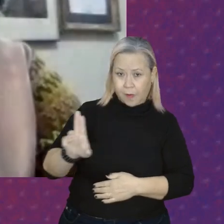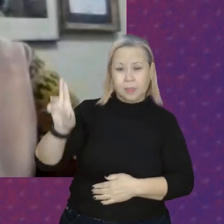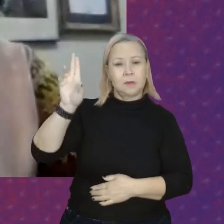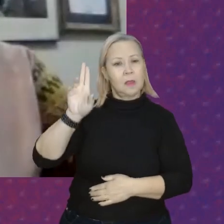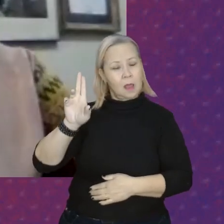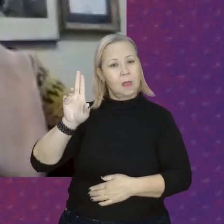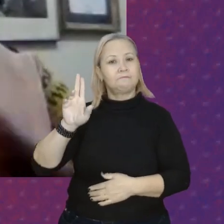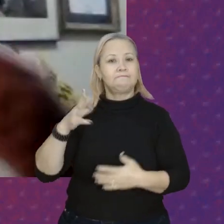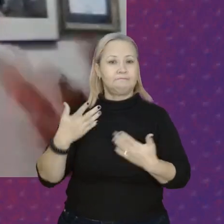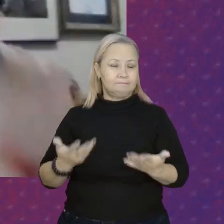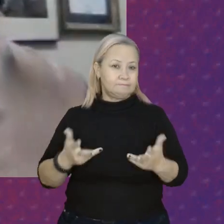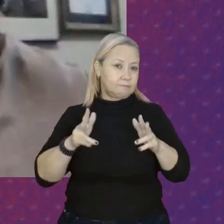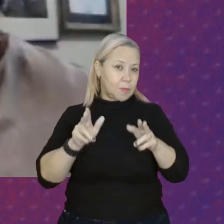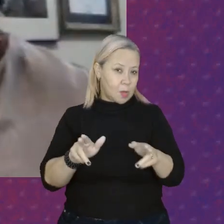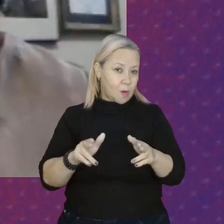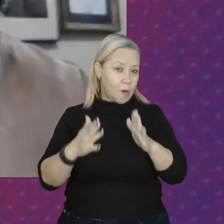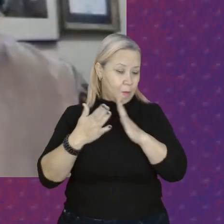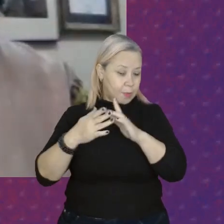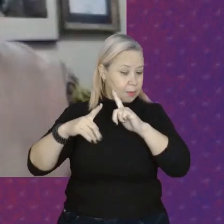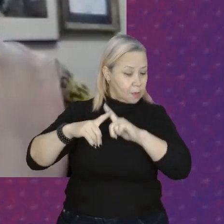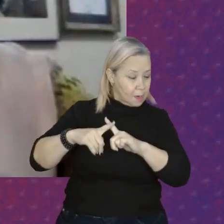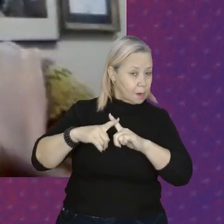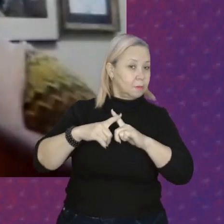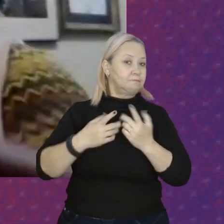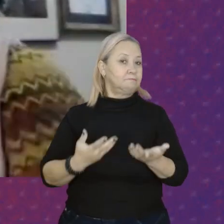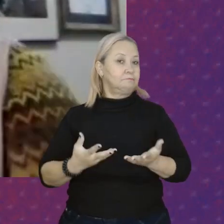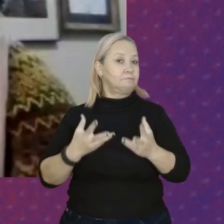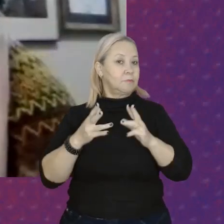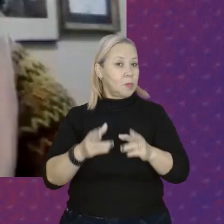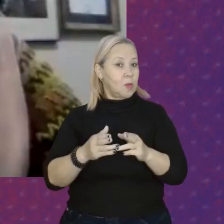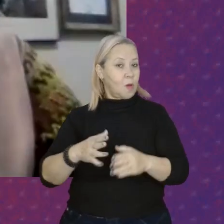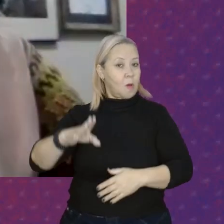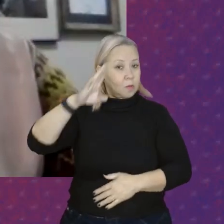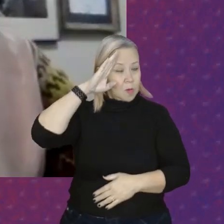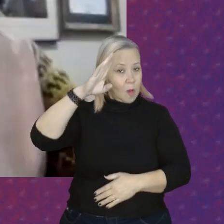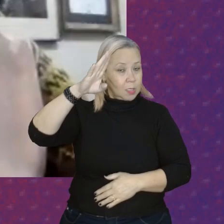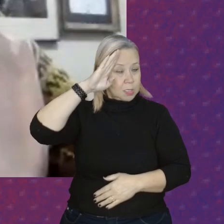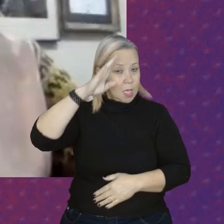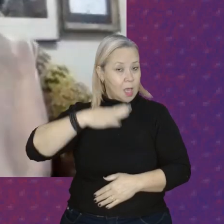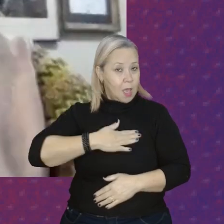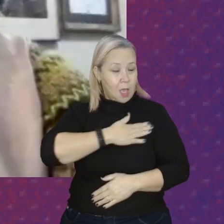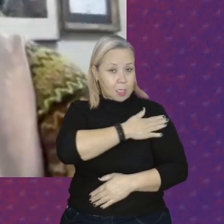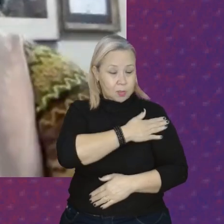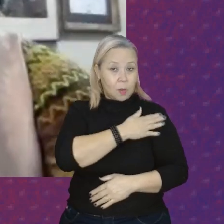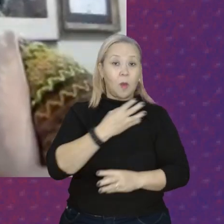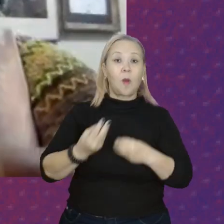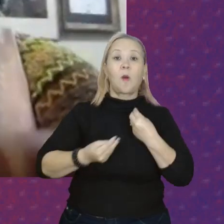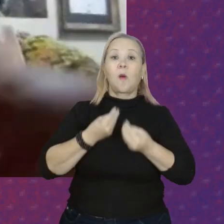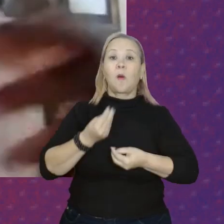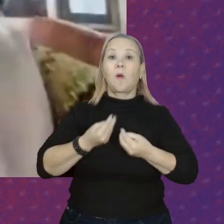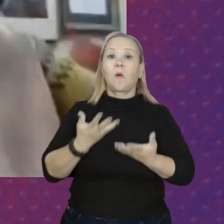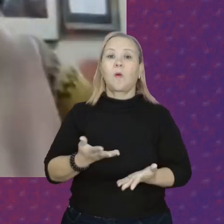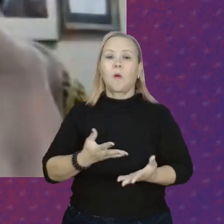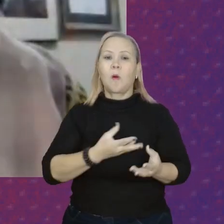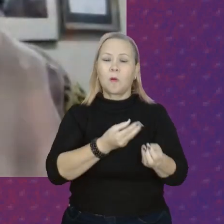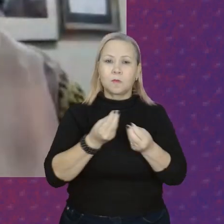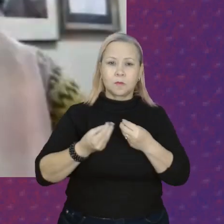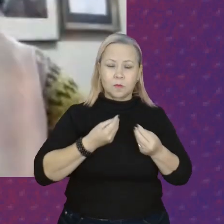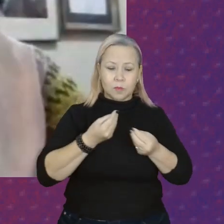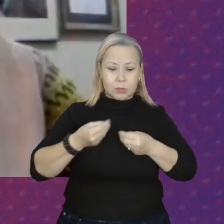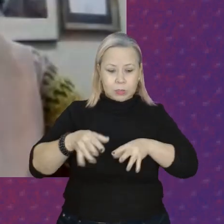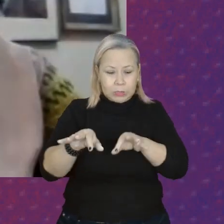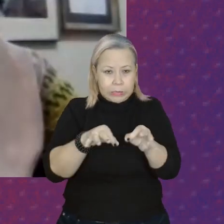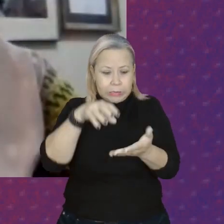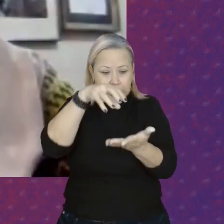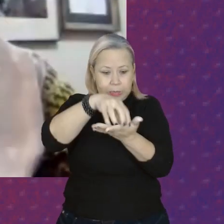universidades, como as igrejas, como o exército, como que muitas